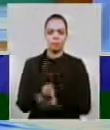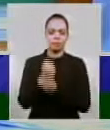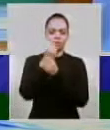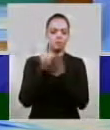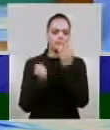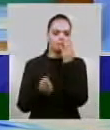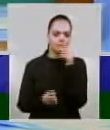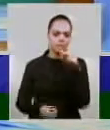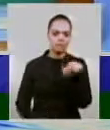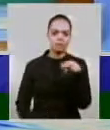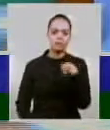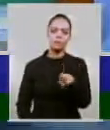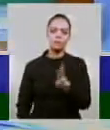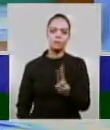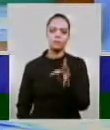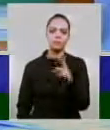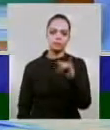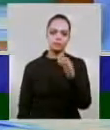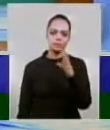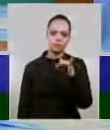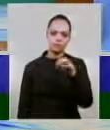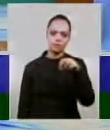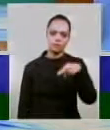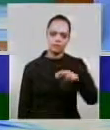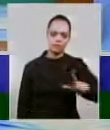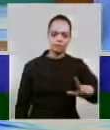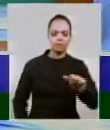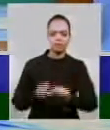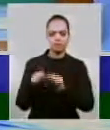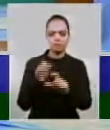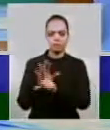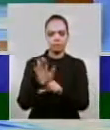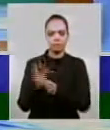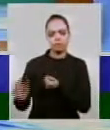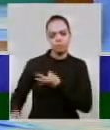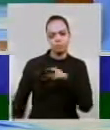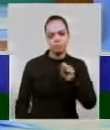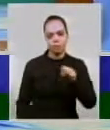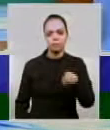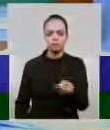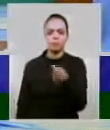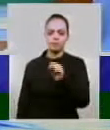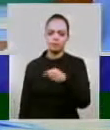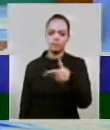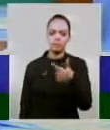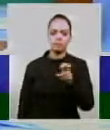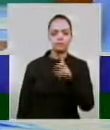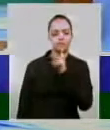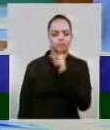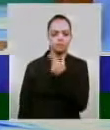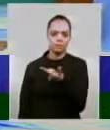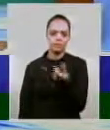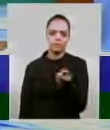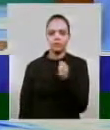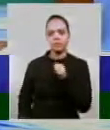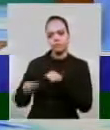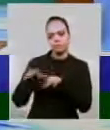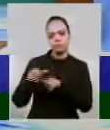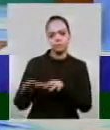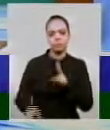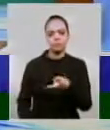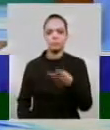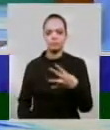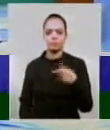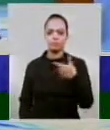e Nutricional, CONSEA, e revoga a Lei número 8.825, de 20 de setembro de 2004, e da